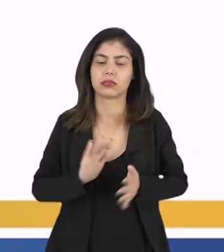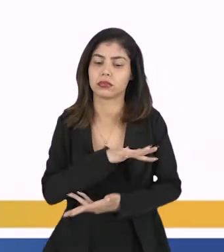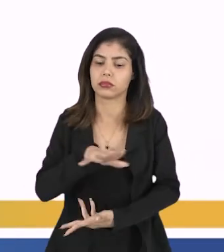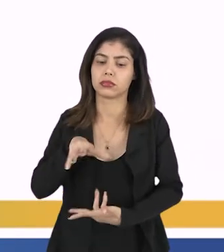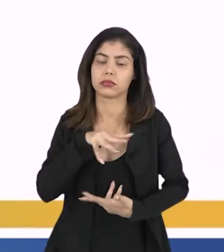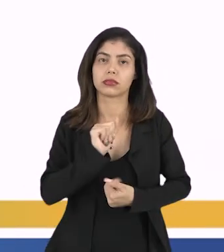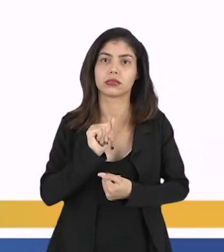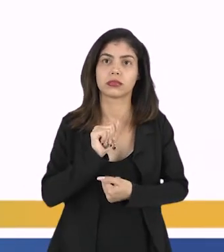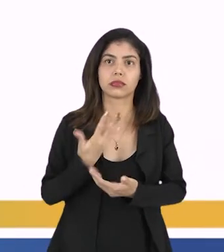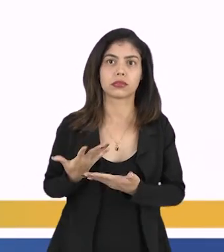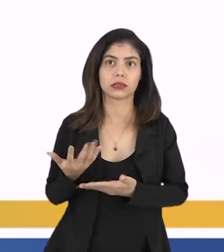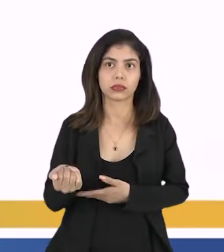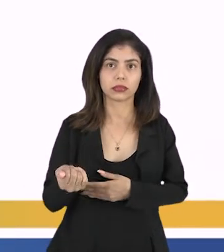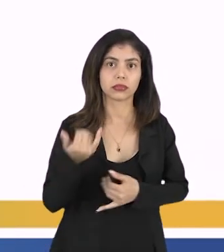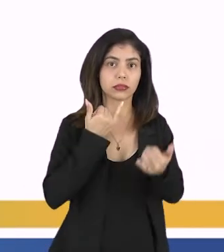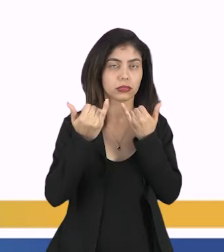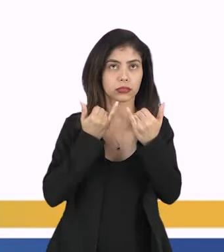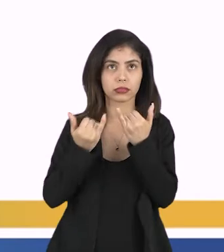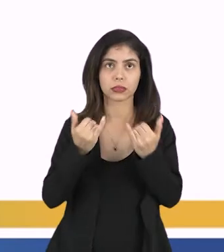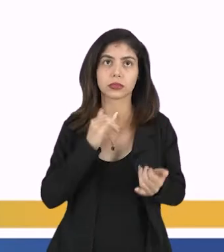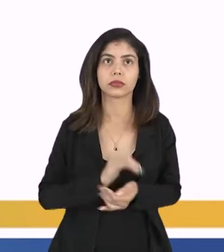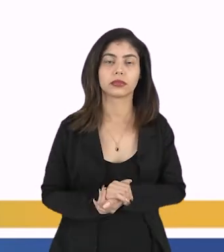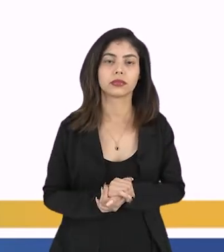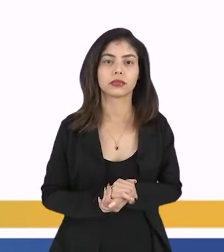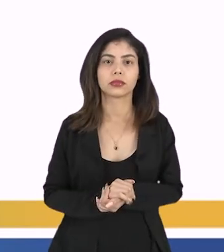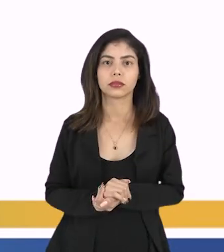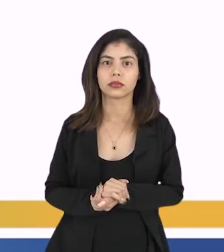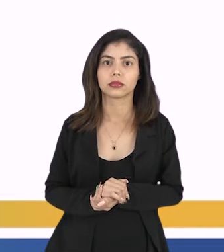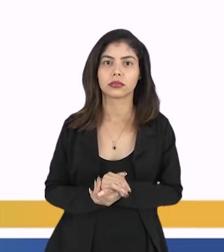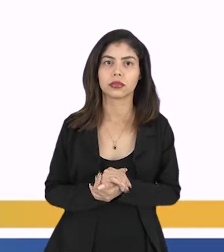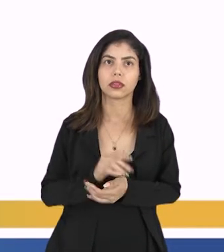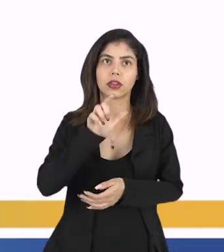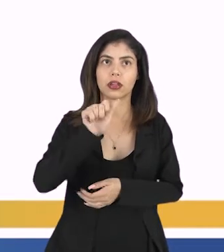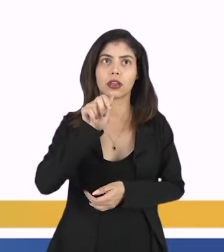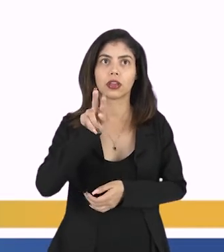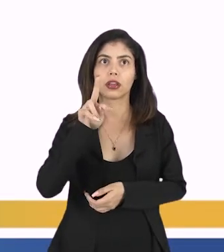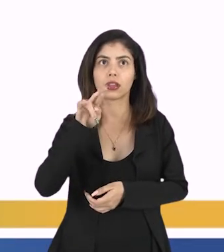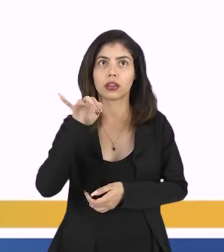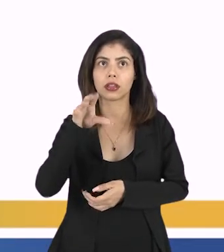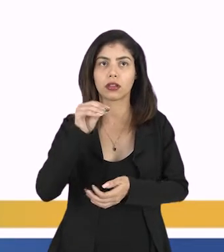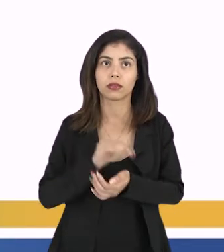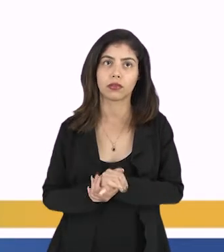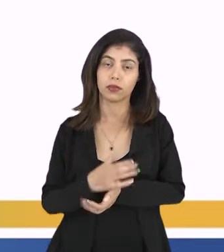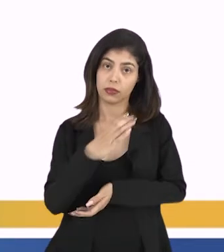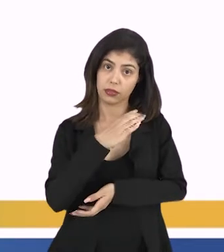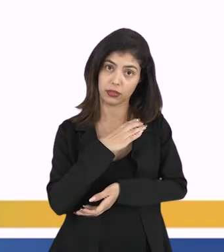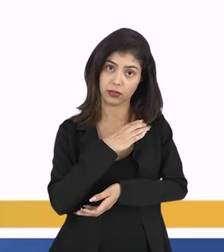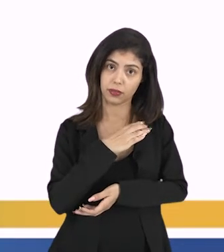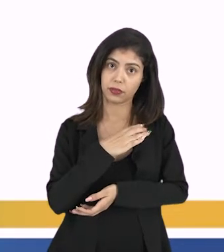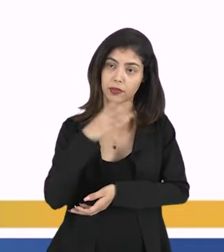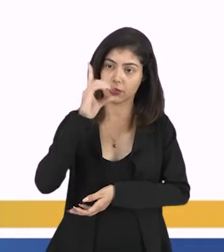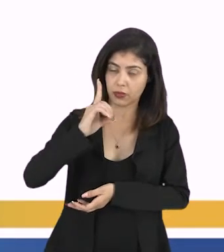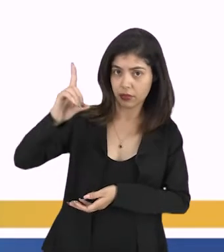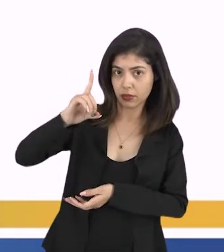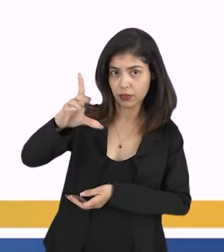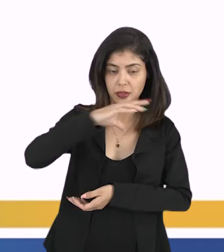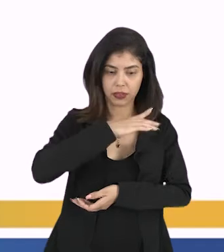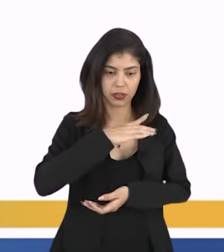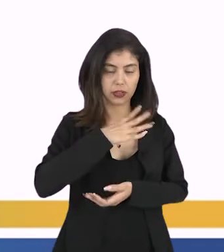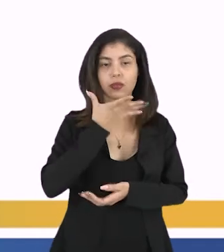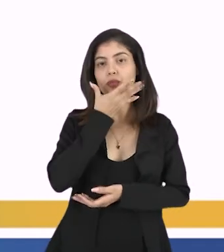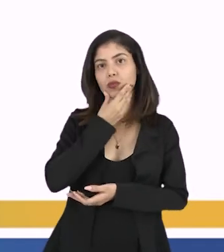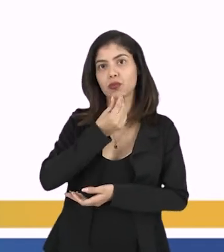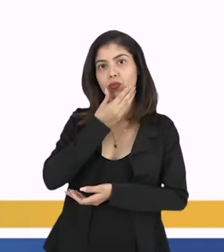gente recebe as informações. E Agostinho ele vai criar o quê? A cidade de Deus e a cidade dos homens,